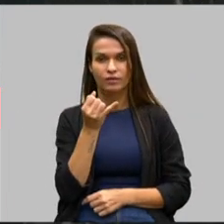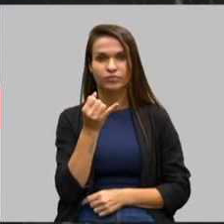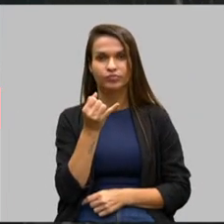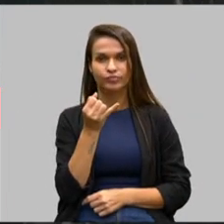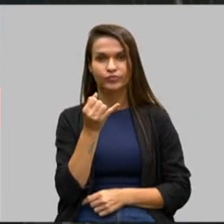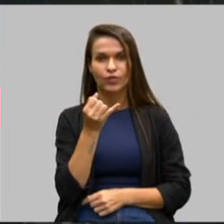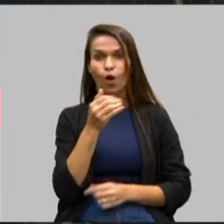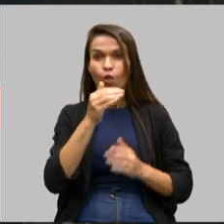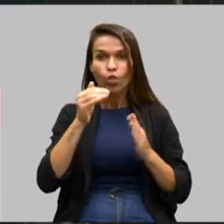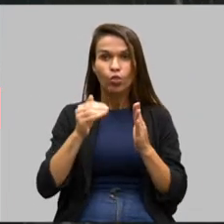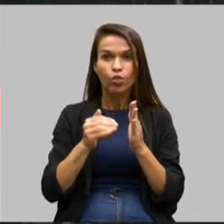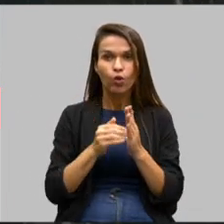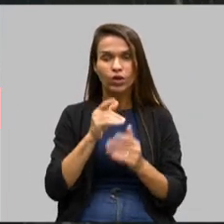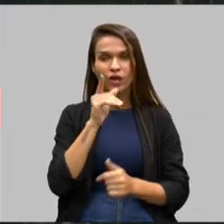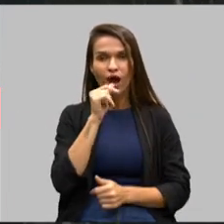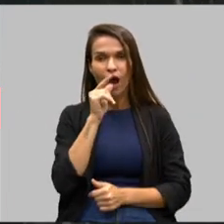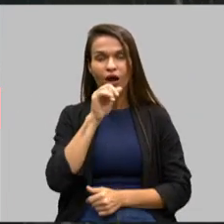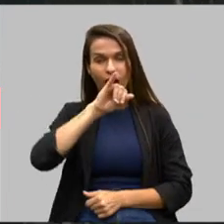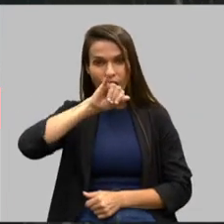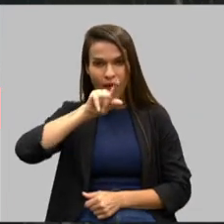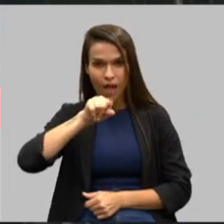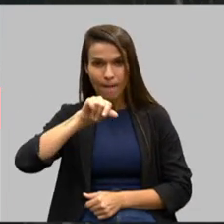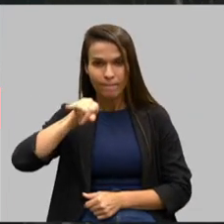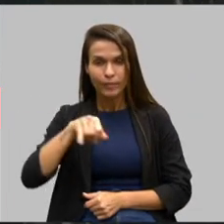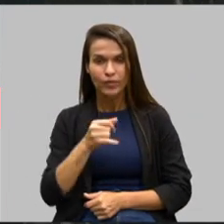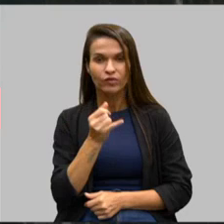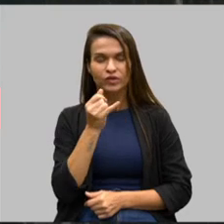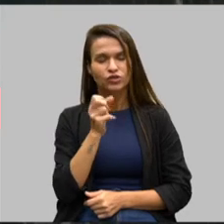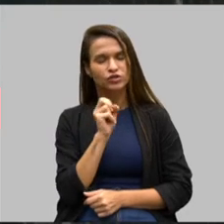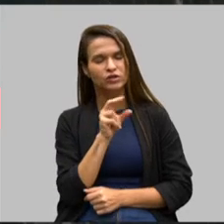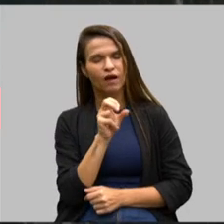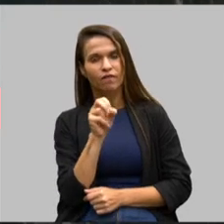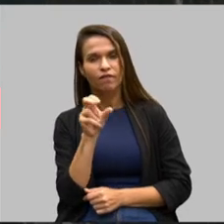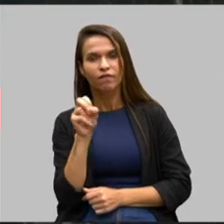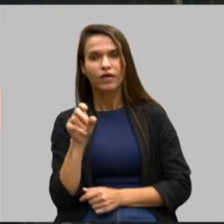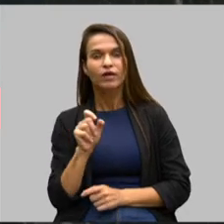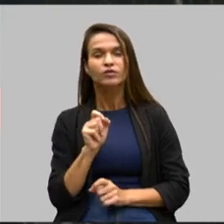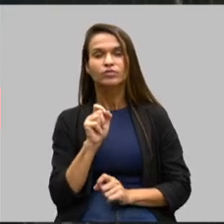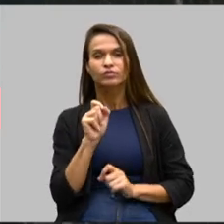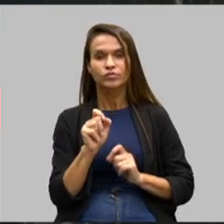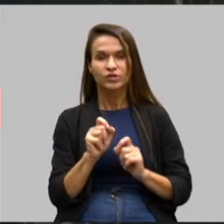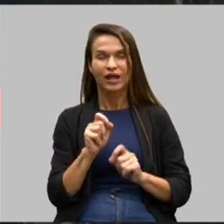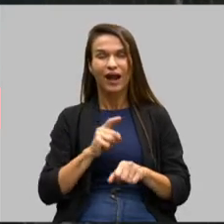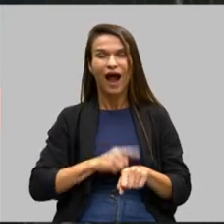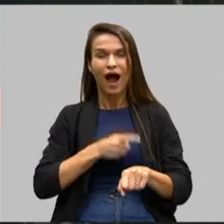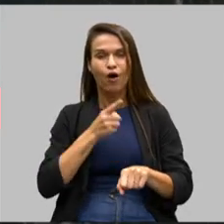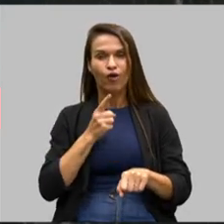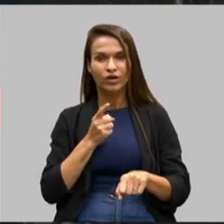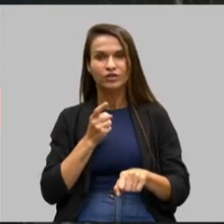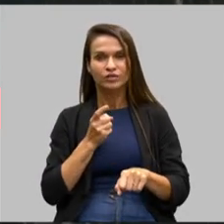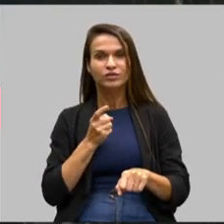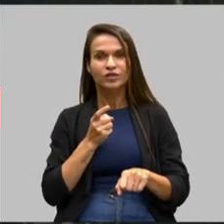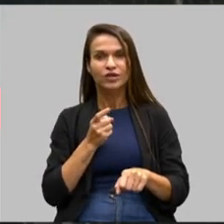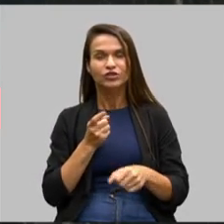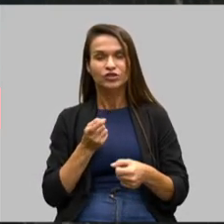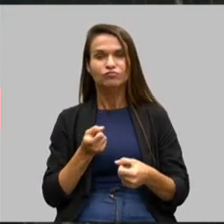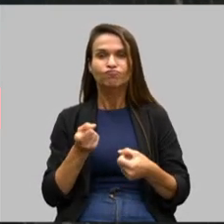Toda a água aproveitada, a gente está vendo que está na hora da gente voltar com o